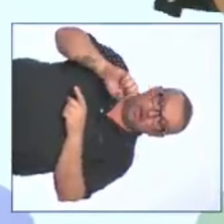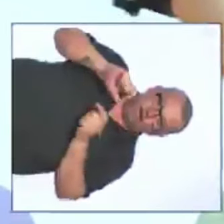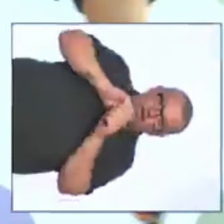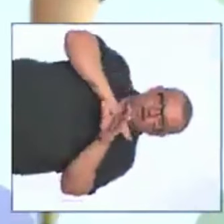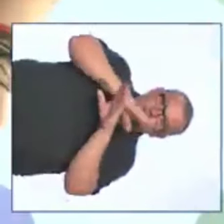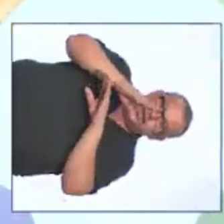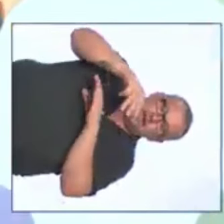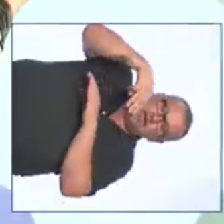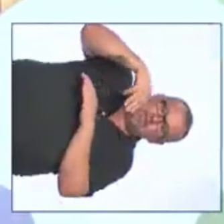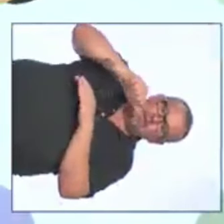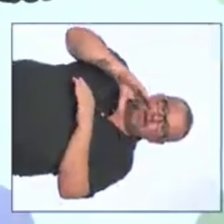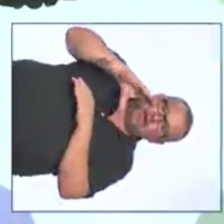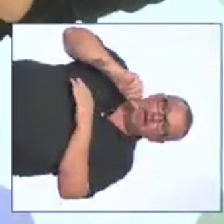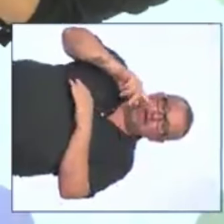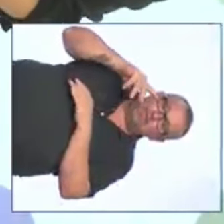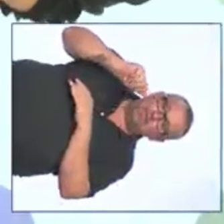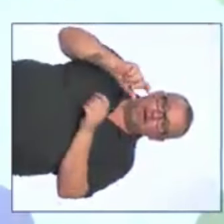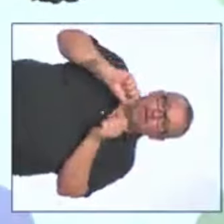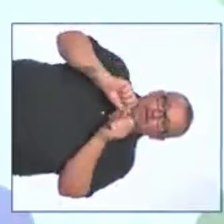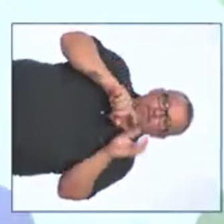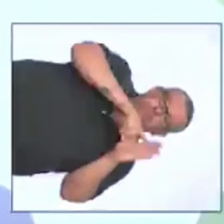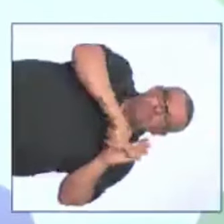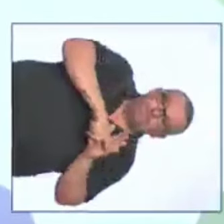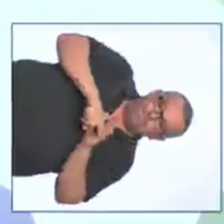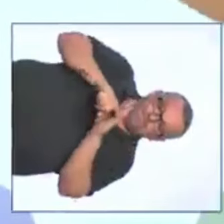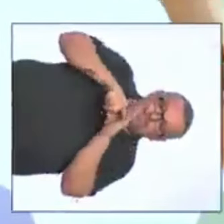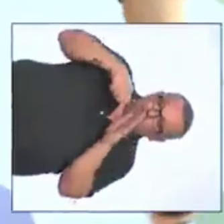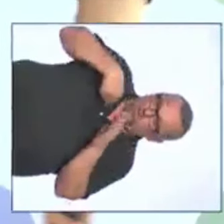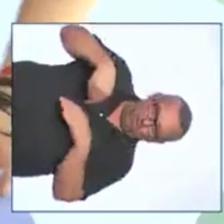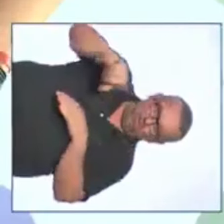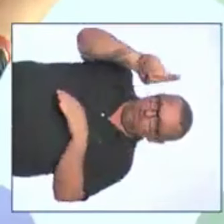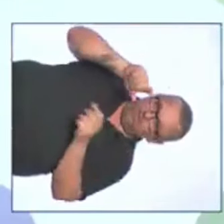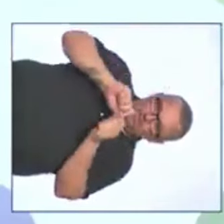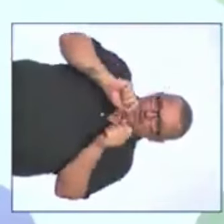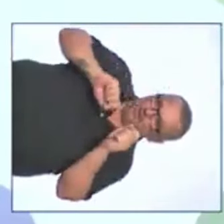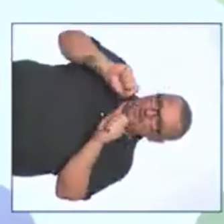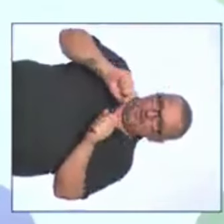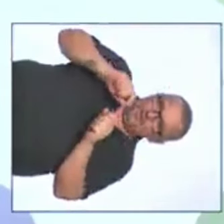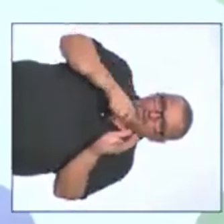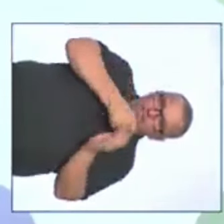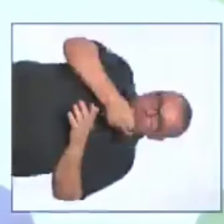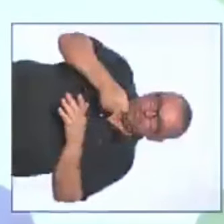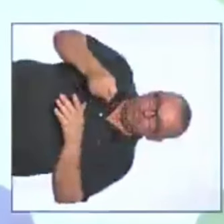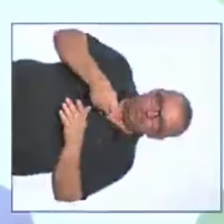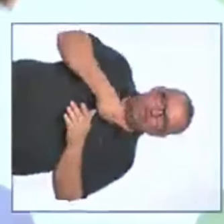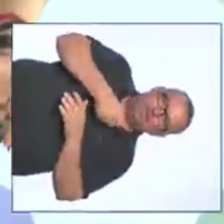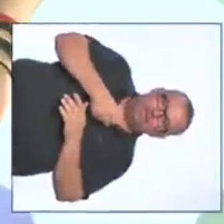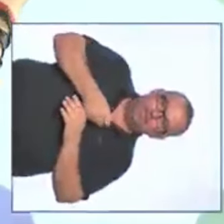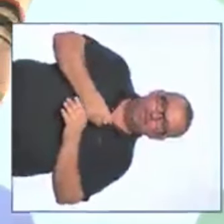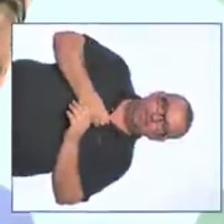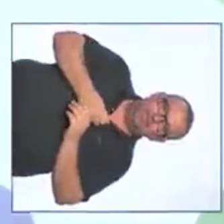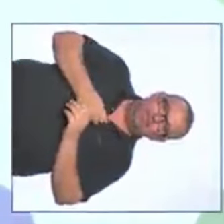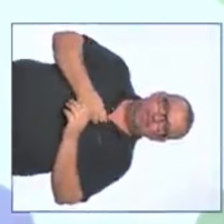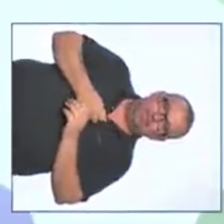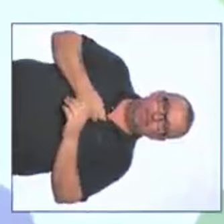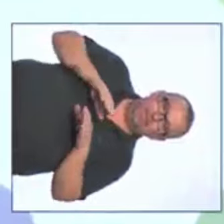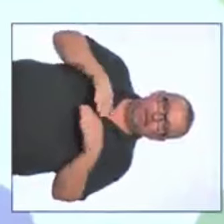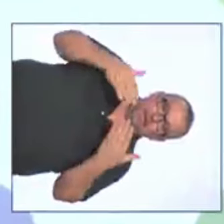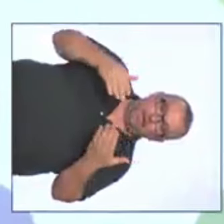em Macapá fazer uma pesquisa eu não vou ter dados porque eu não vou sair daqui para ir para Macapá e pesquisar todas as pessoas que moram em Macapá